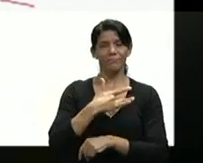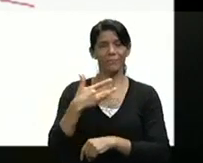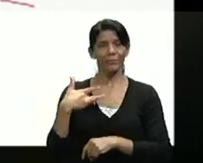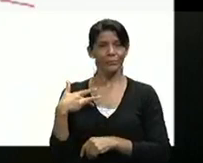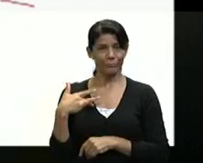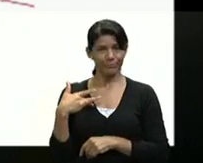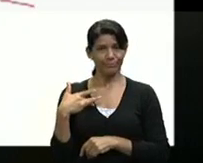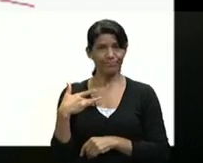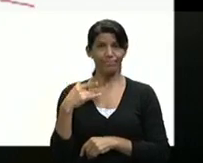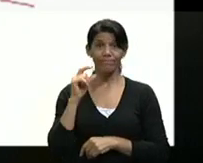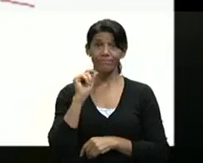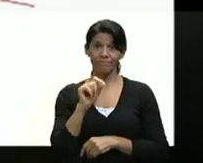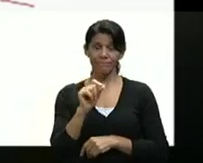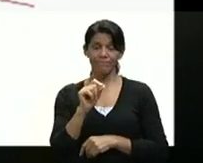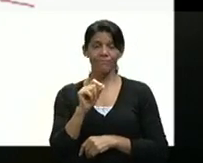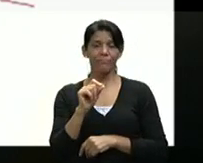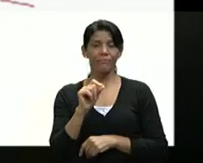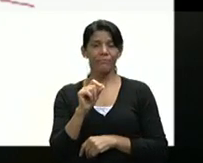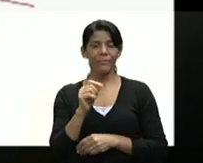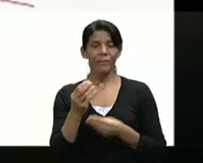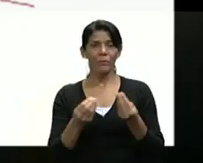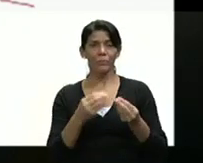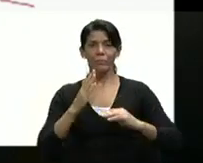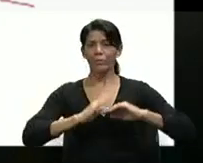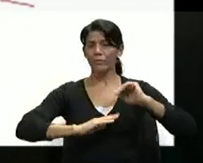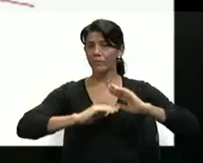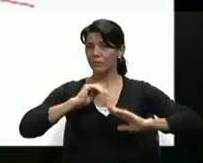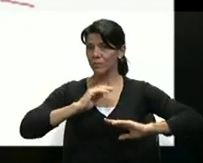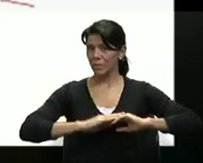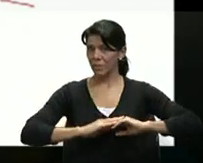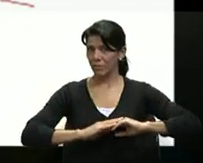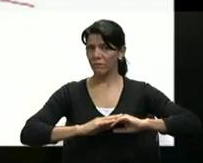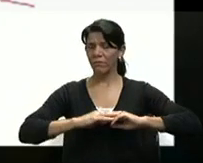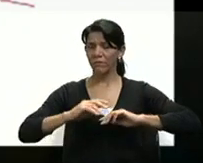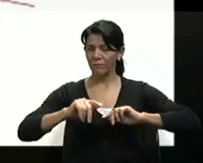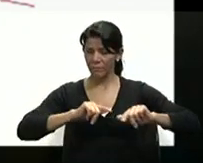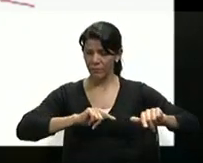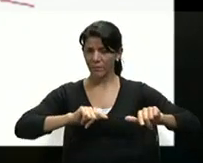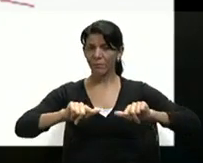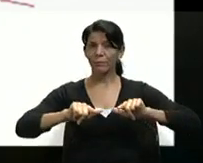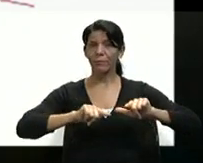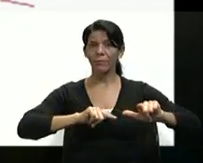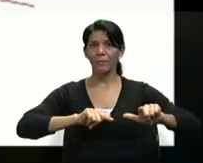saúde, onde o profissional ele vai trabalhar